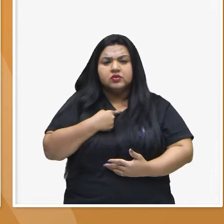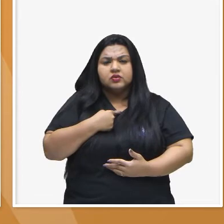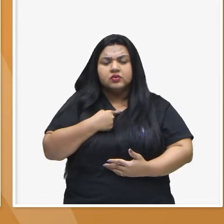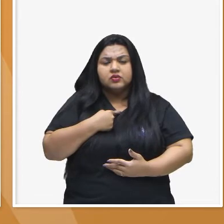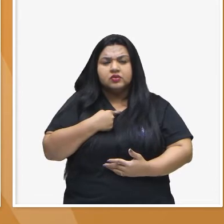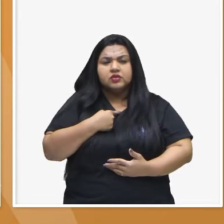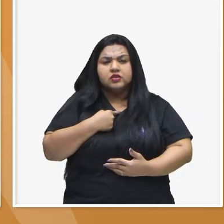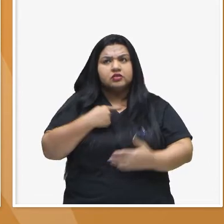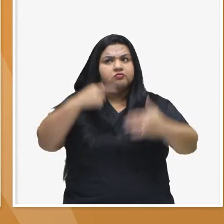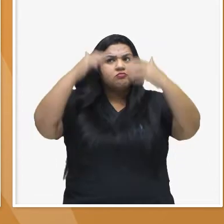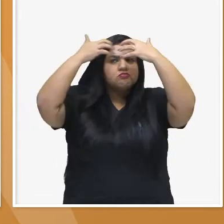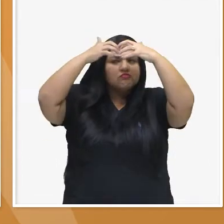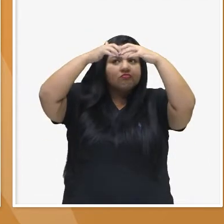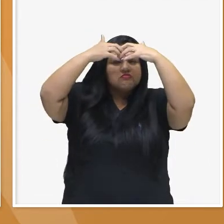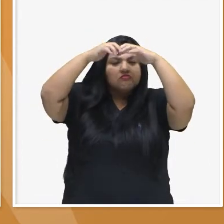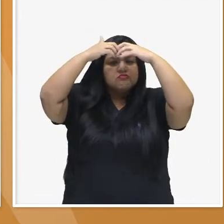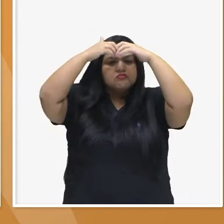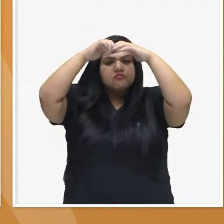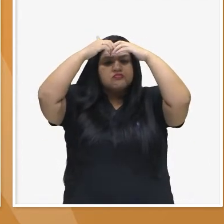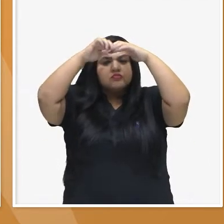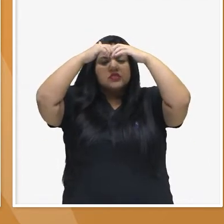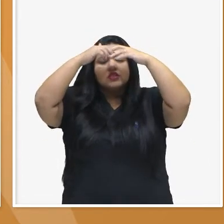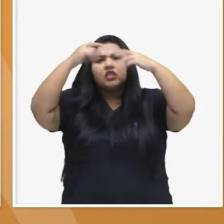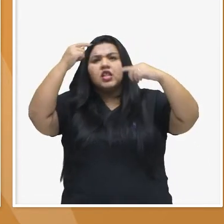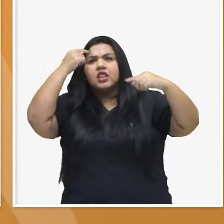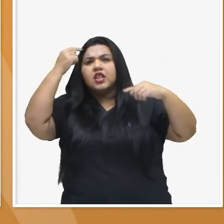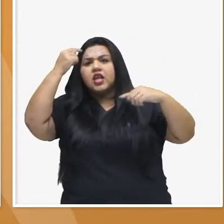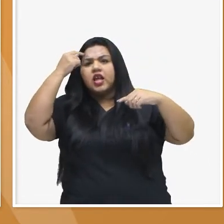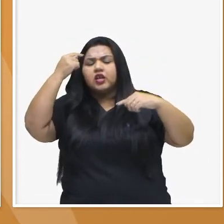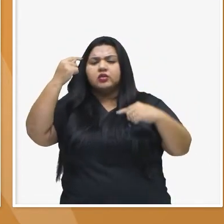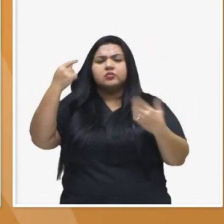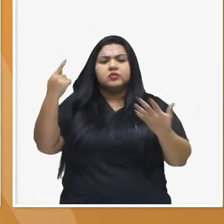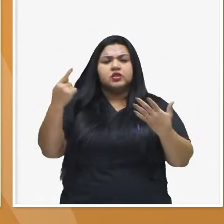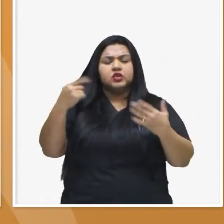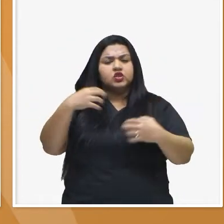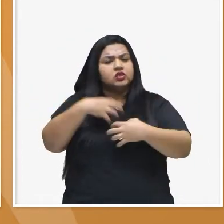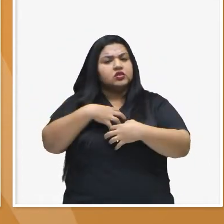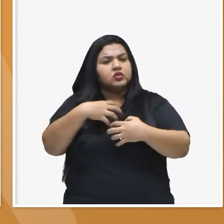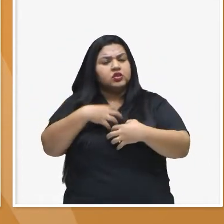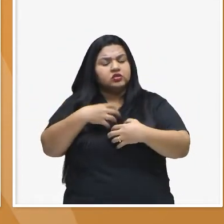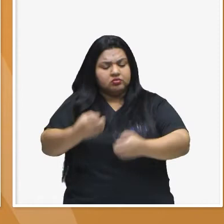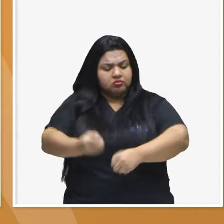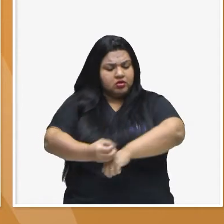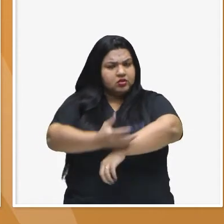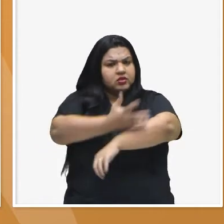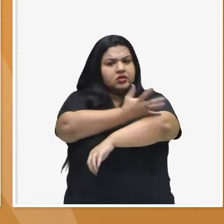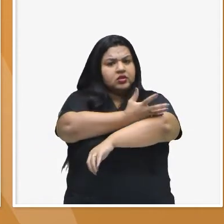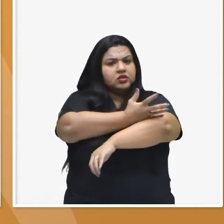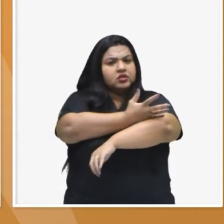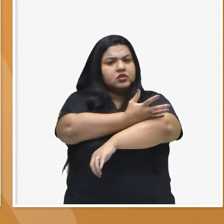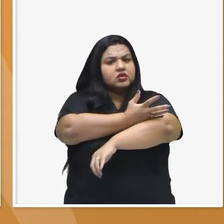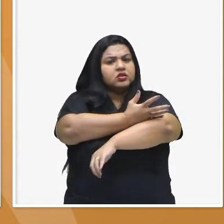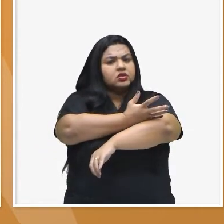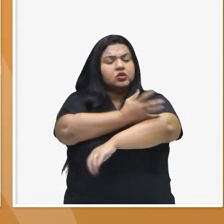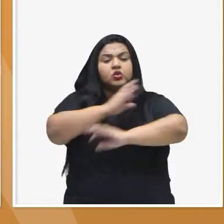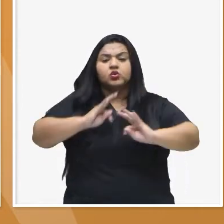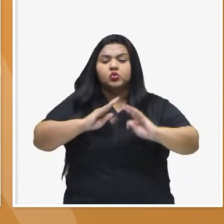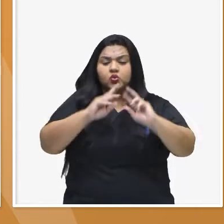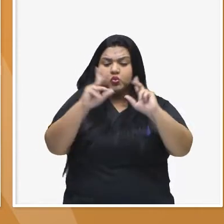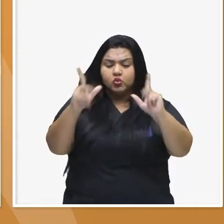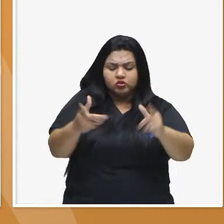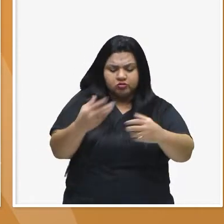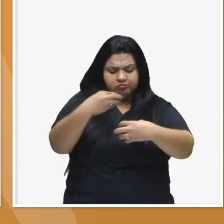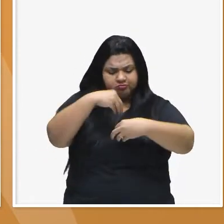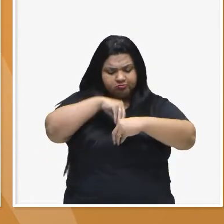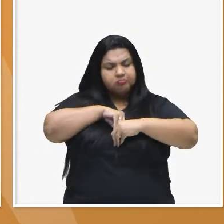funcionamento, né? Ideias, pensamentos, sentimentos, emoções, elas tomam conta do nosso